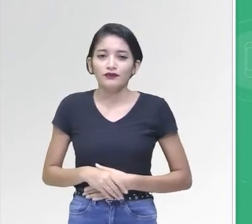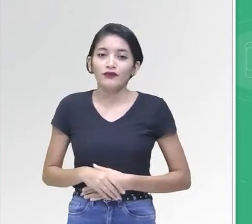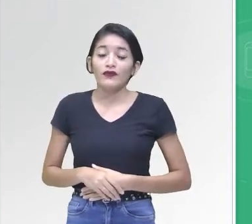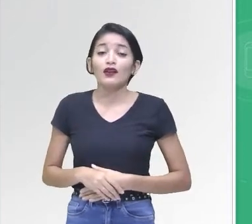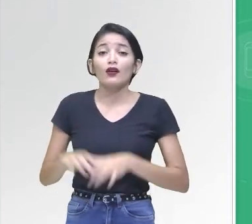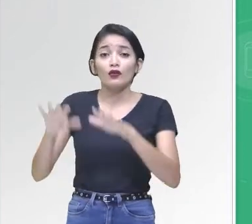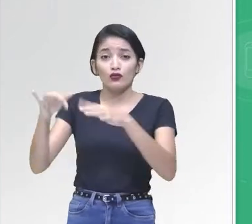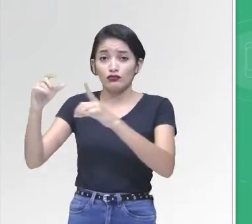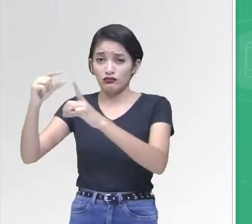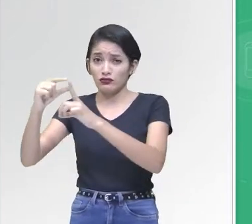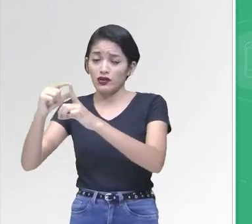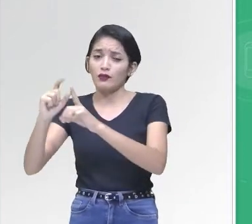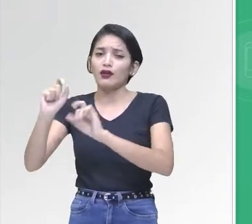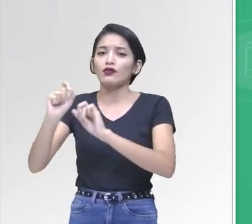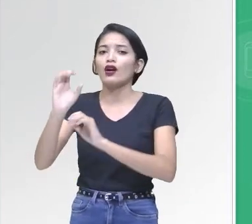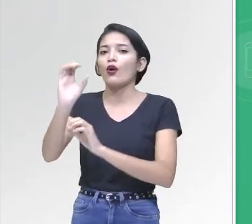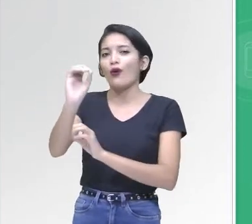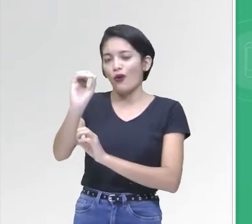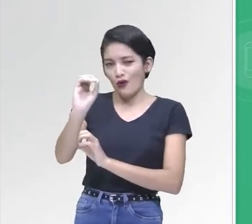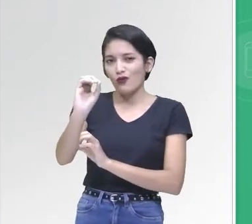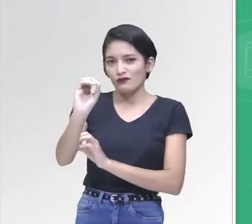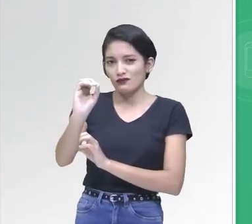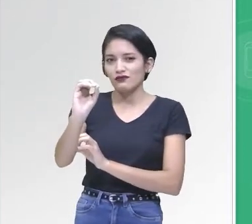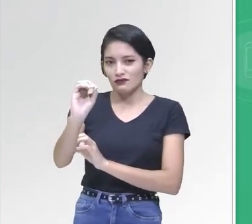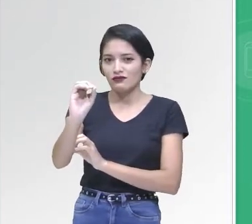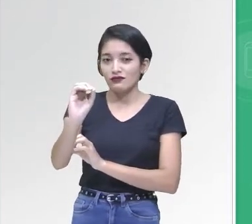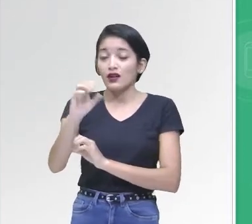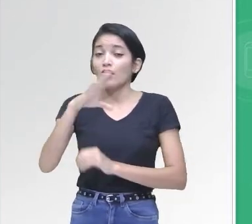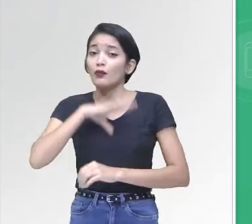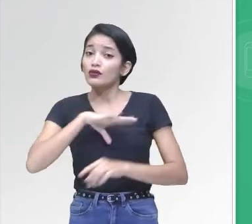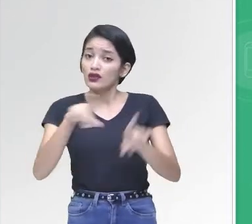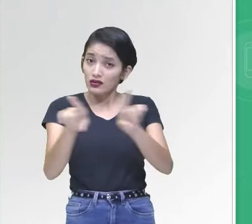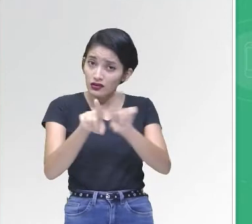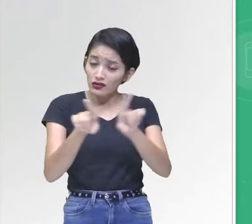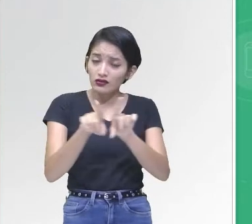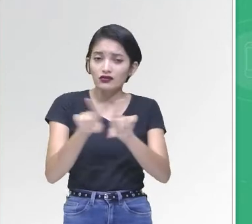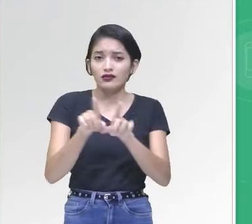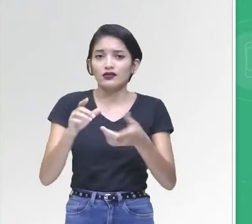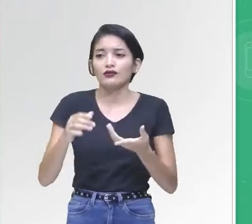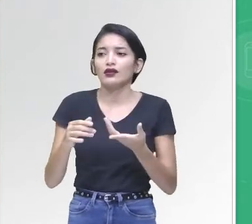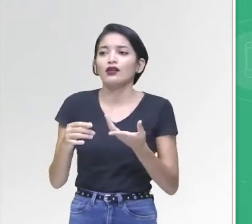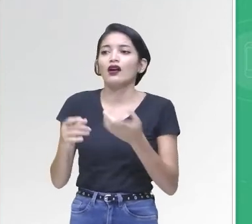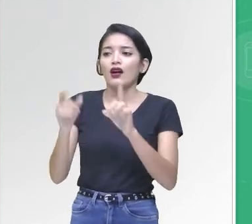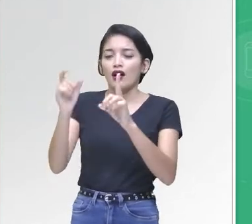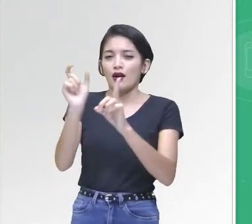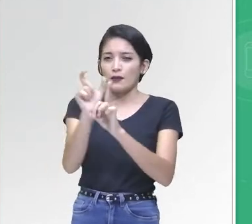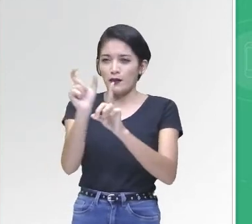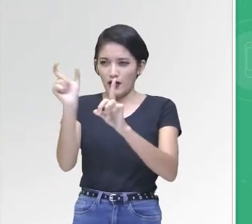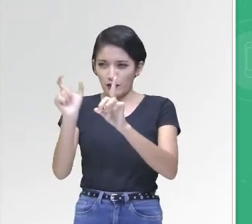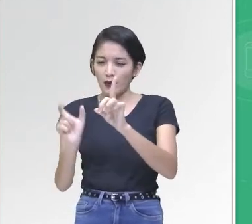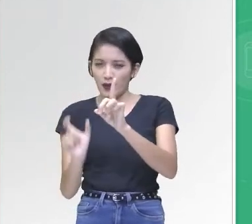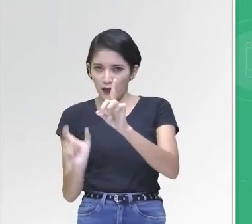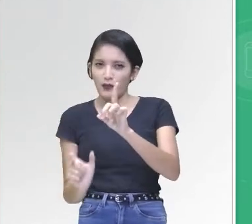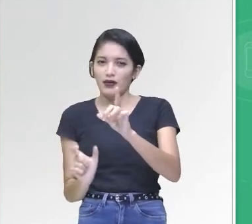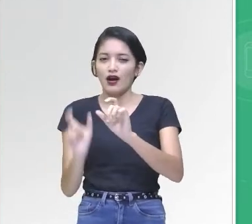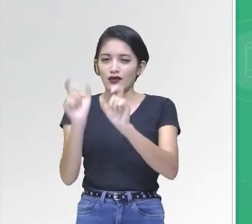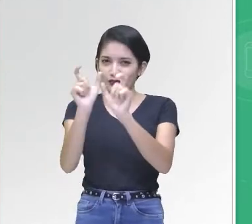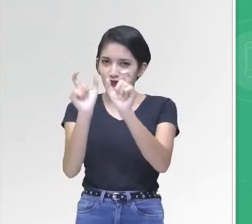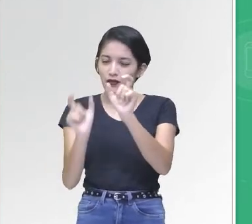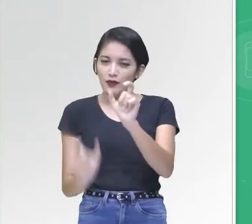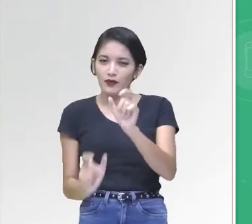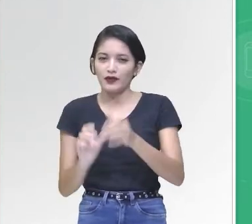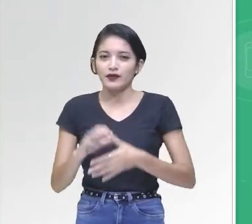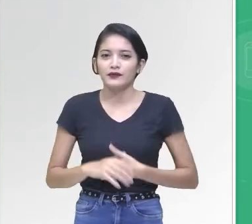da primeira pessoa é o O. A desinência, no português também, né? Você tem aqui, olha, você tem bem aqui, ó,